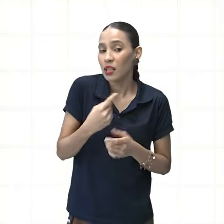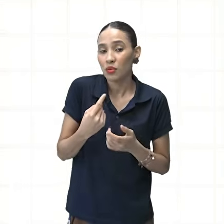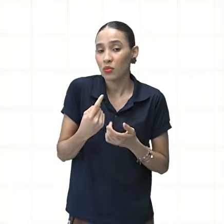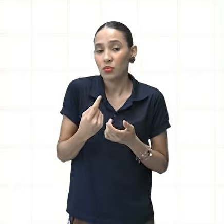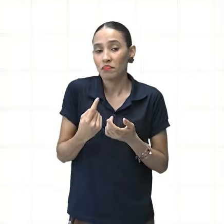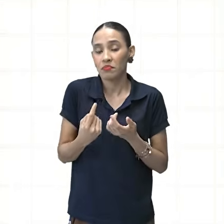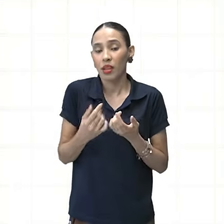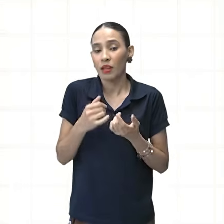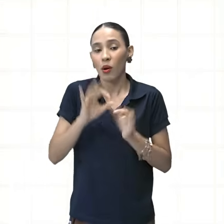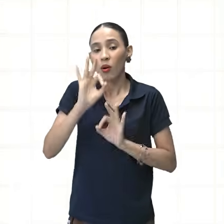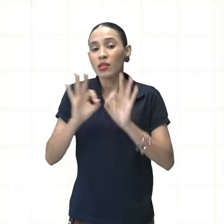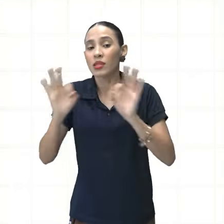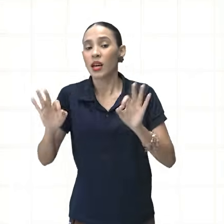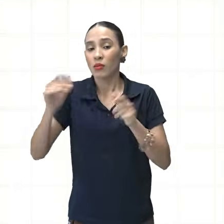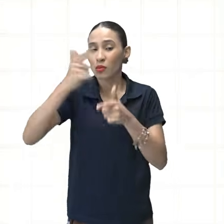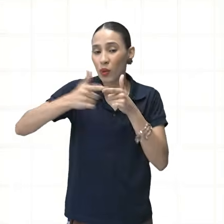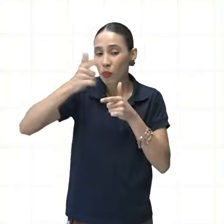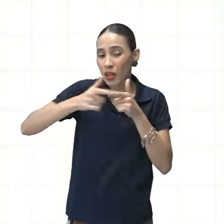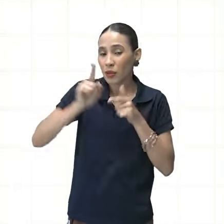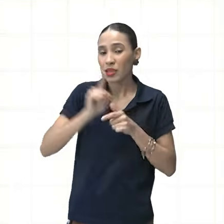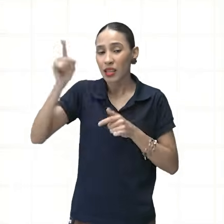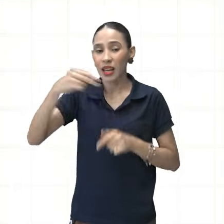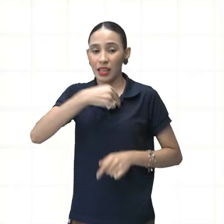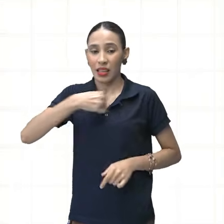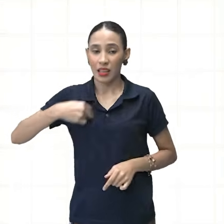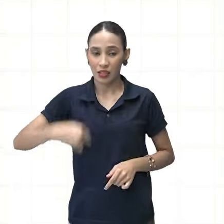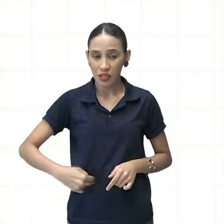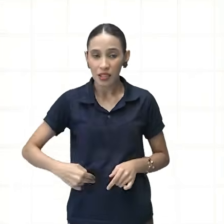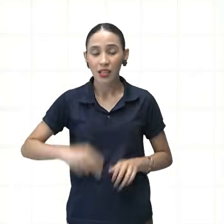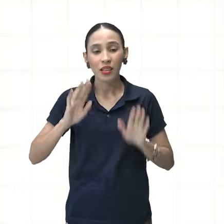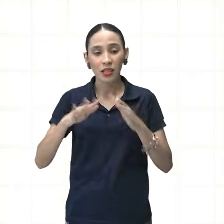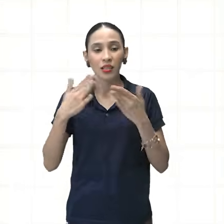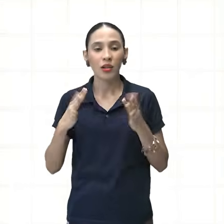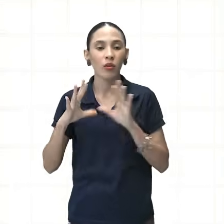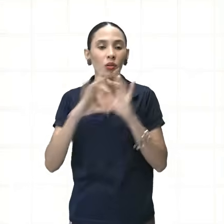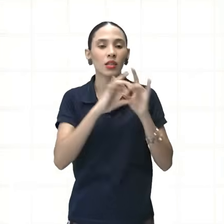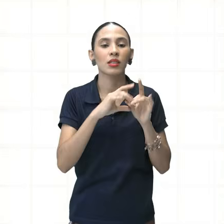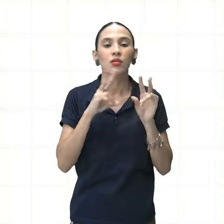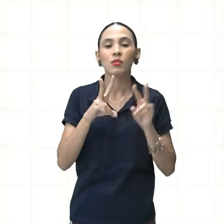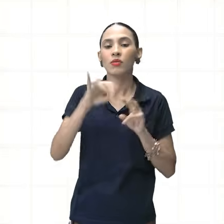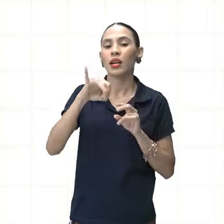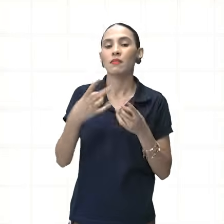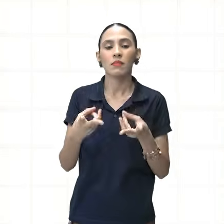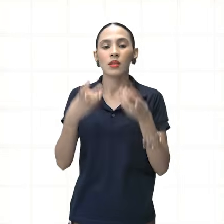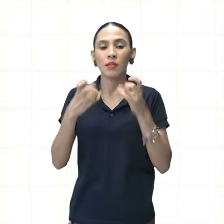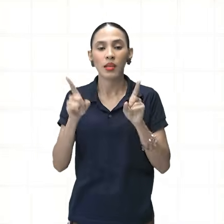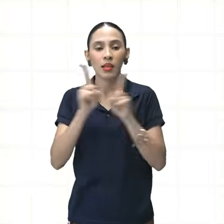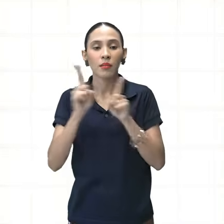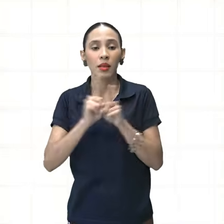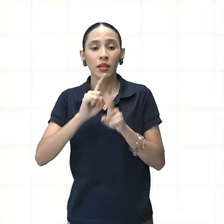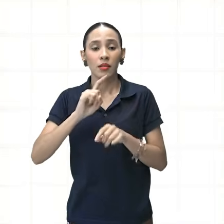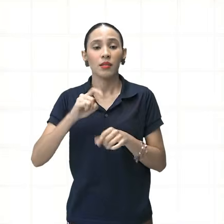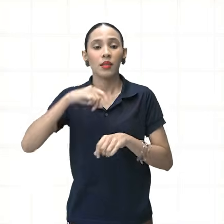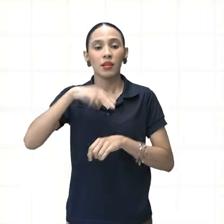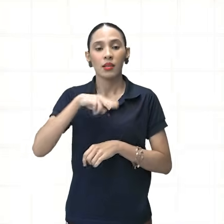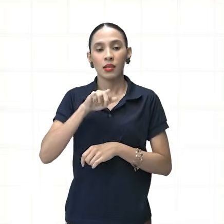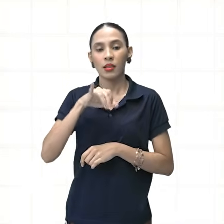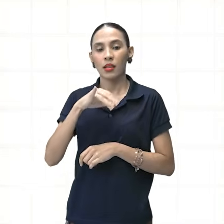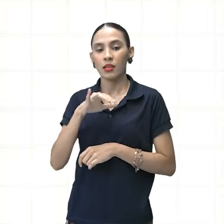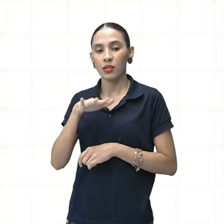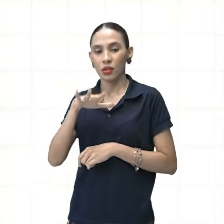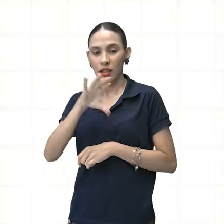os problemas cotidianos da China, certo? Nesse contexto, vamos observar também o nacionalismo